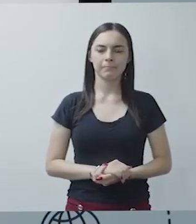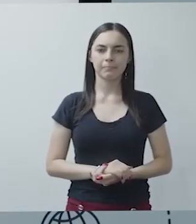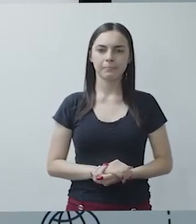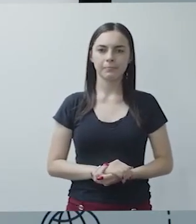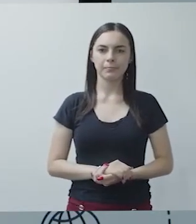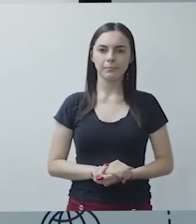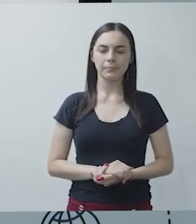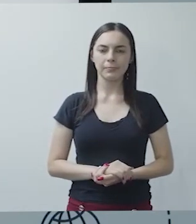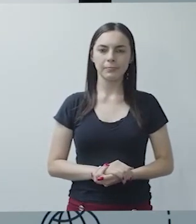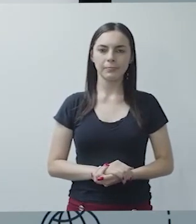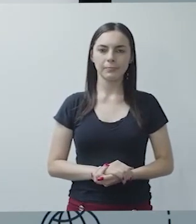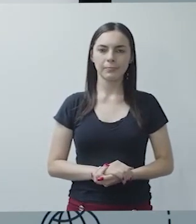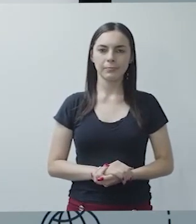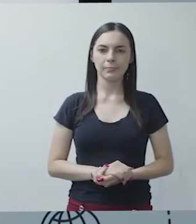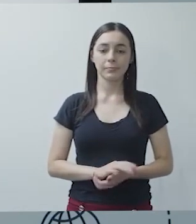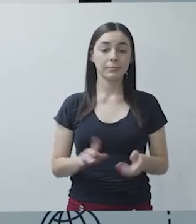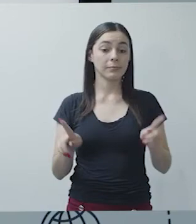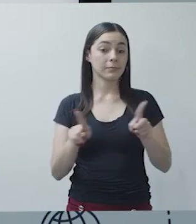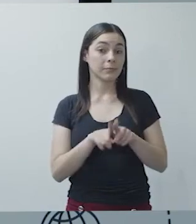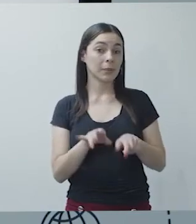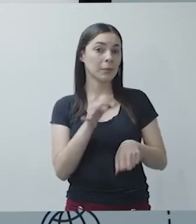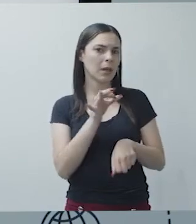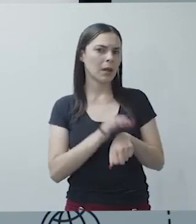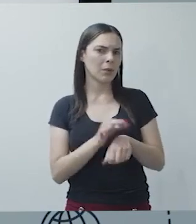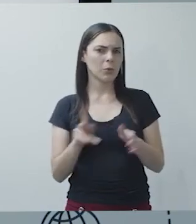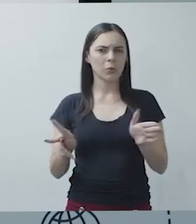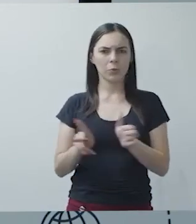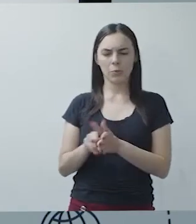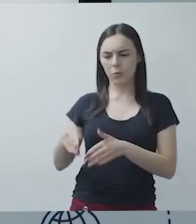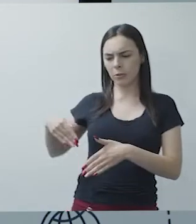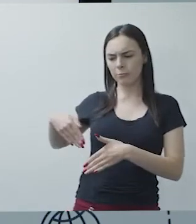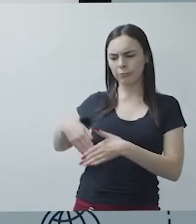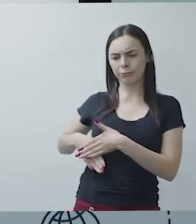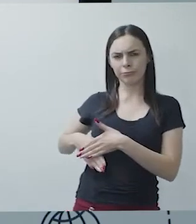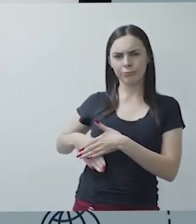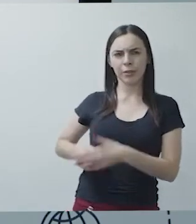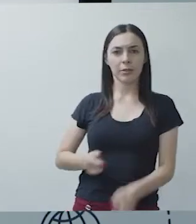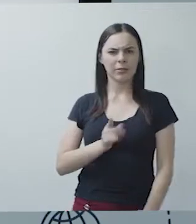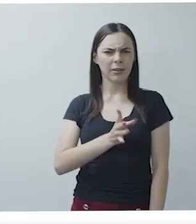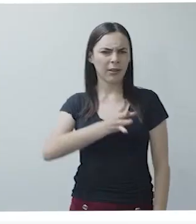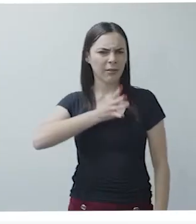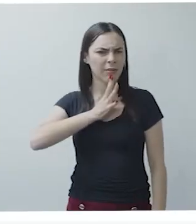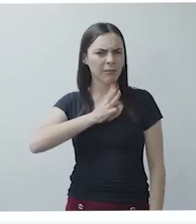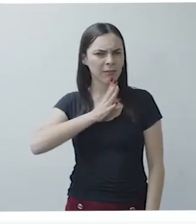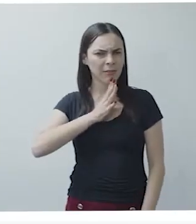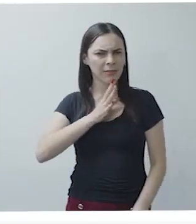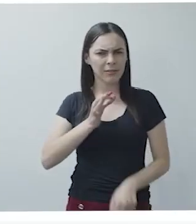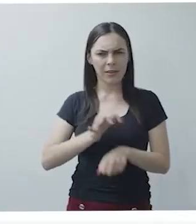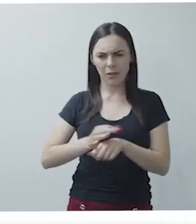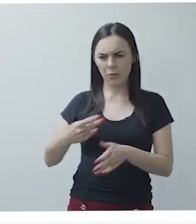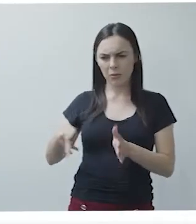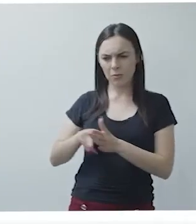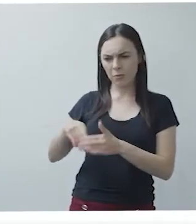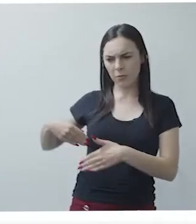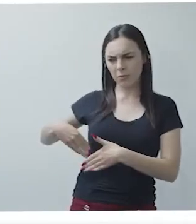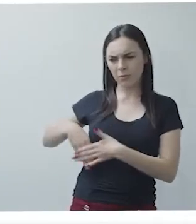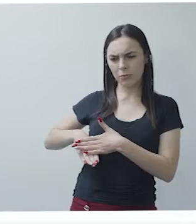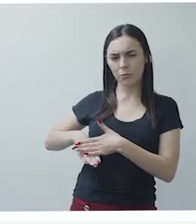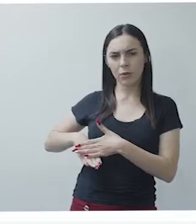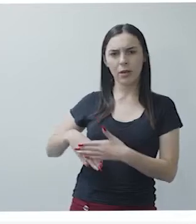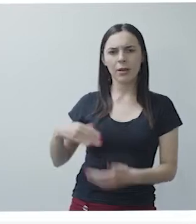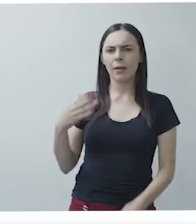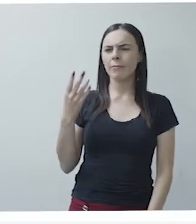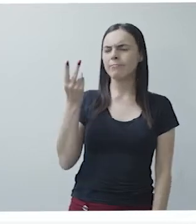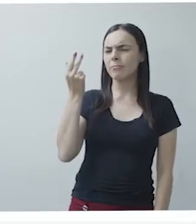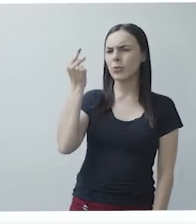Temos também um relógio de bolso. Quem já conheceu esse relógio de bolso? Ele foi usado